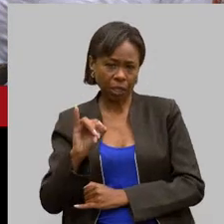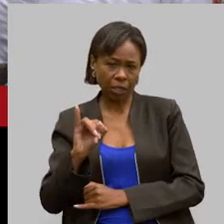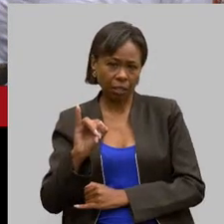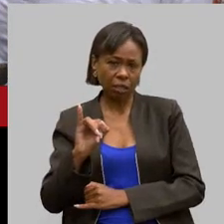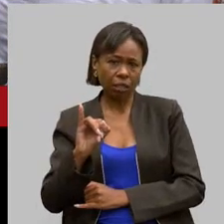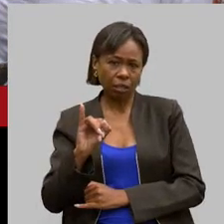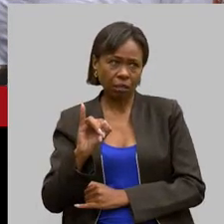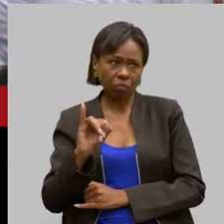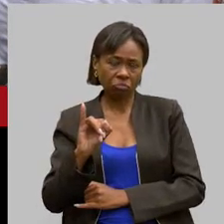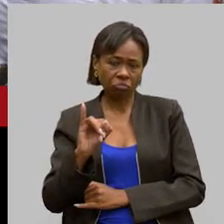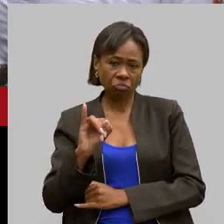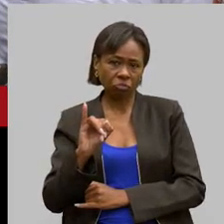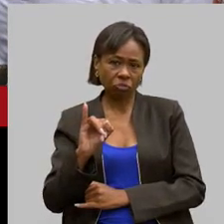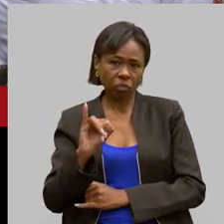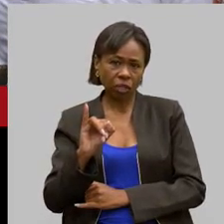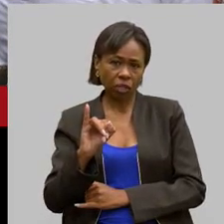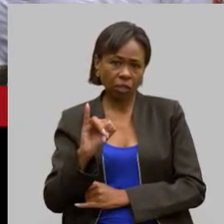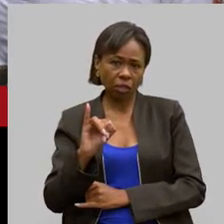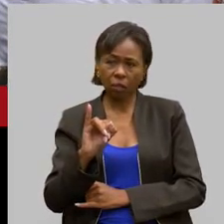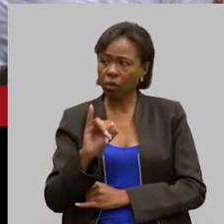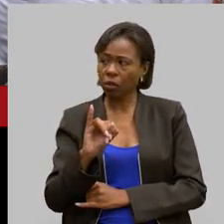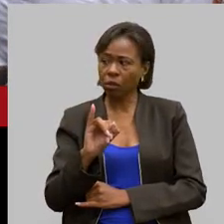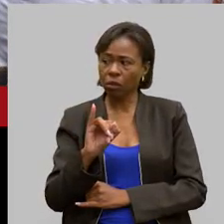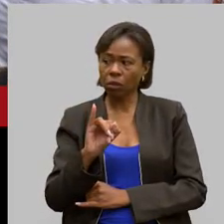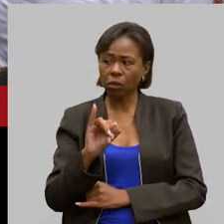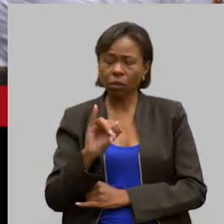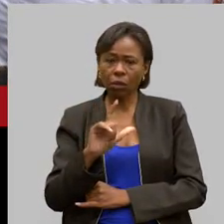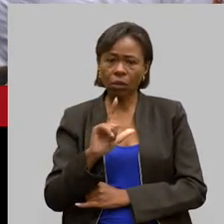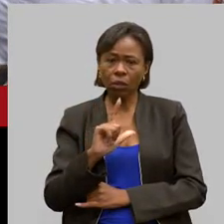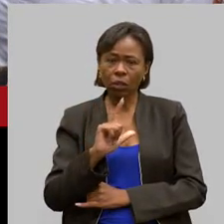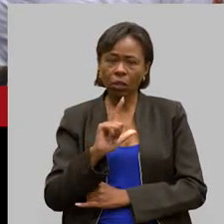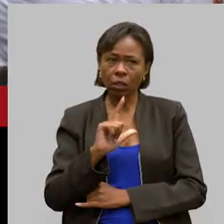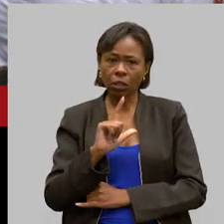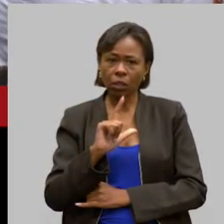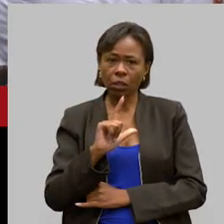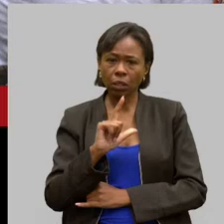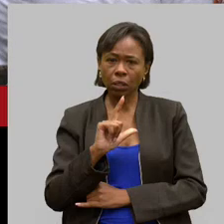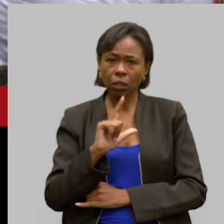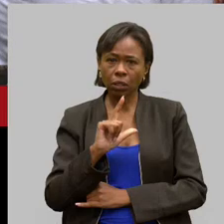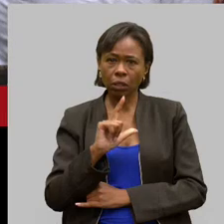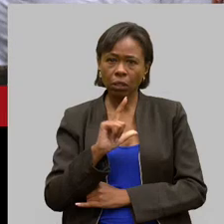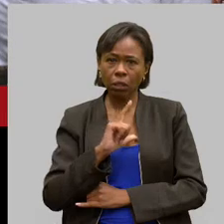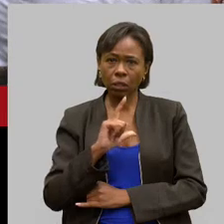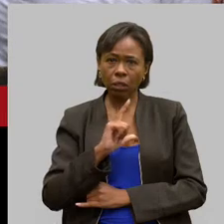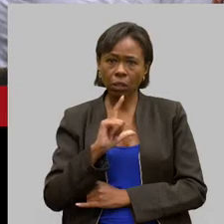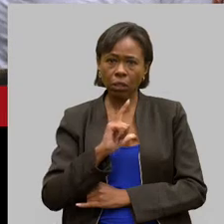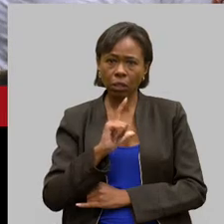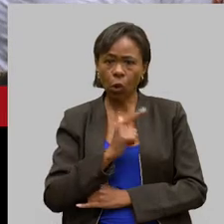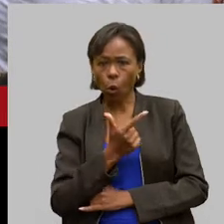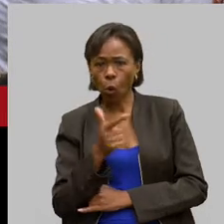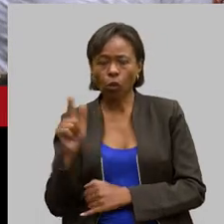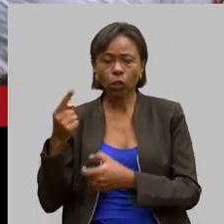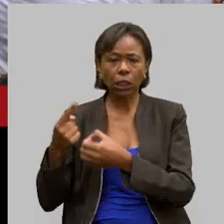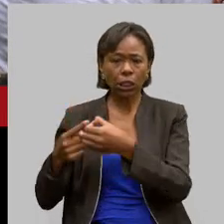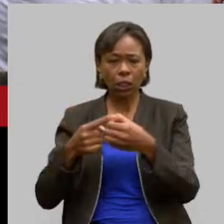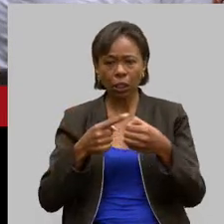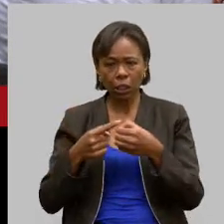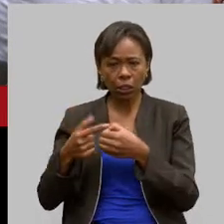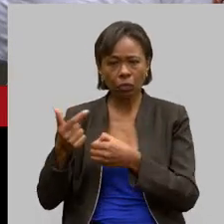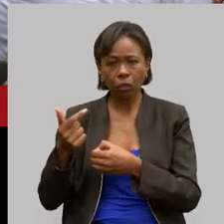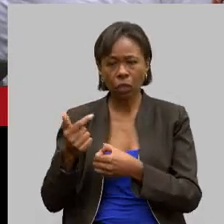Conceição do Pará que as 12 os 12 municípios que são consórcio nós não temos